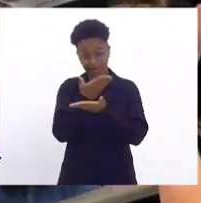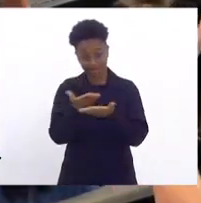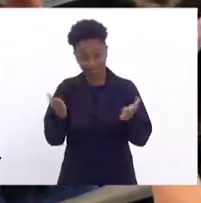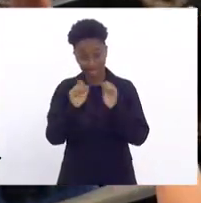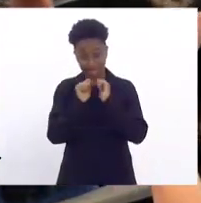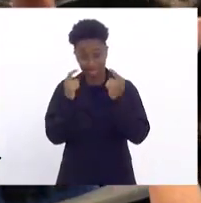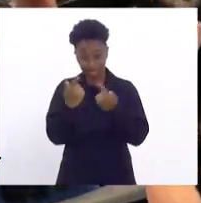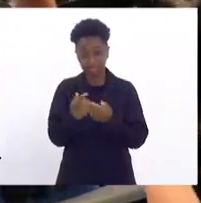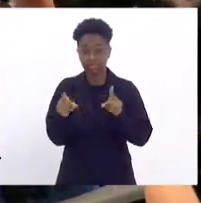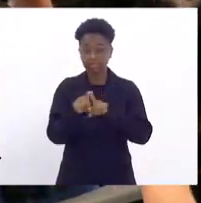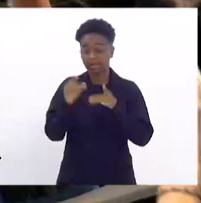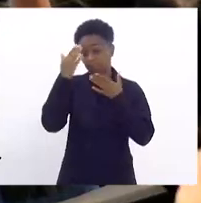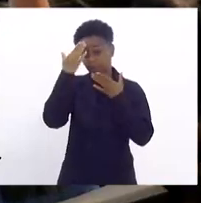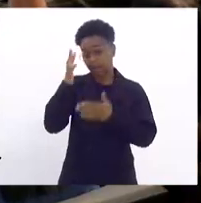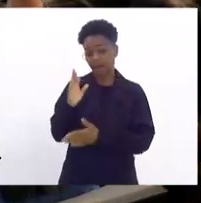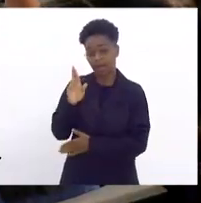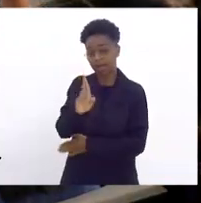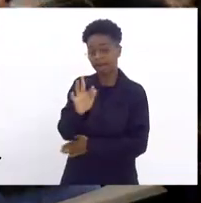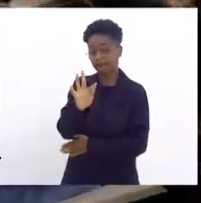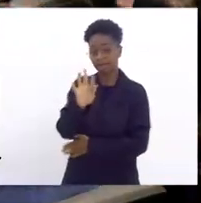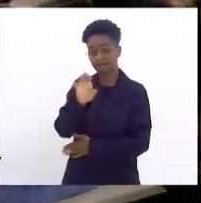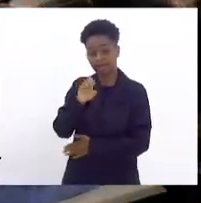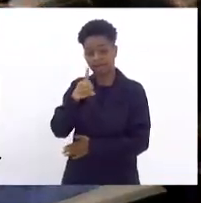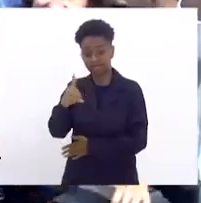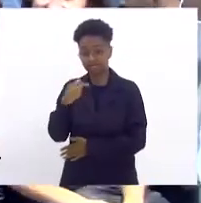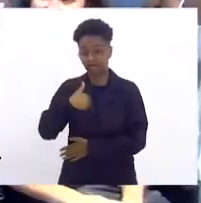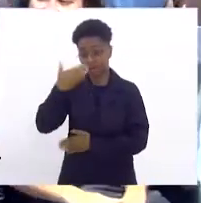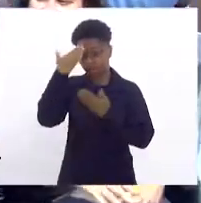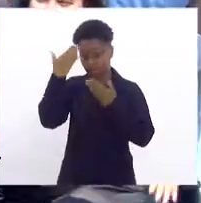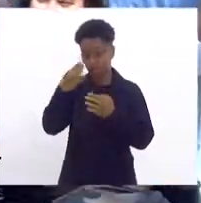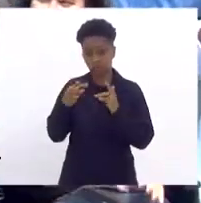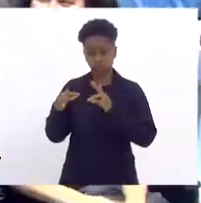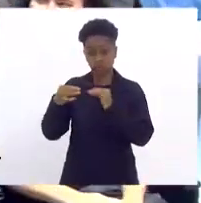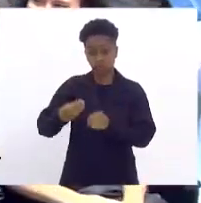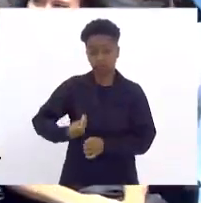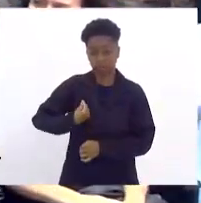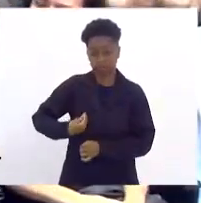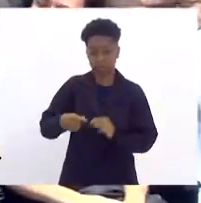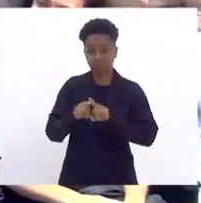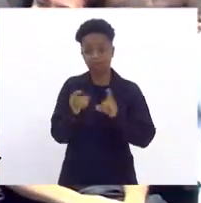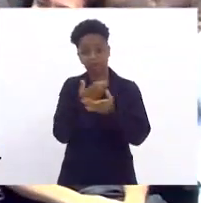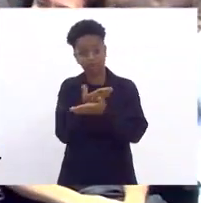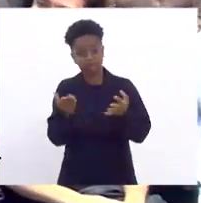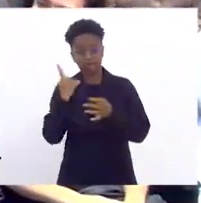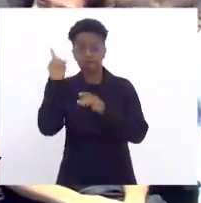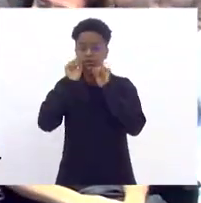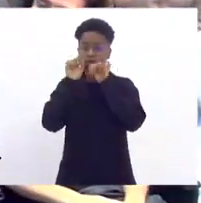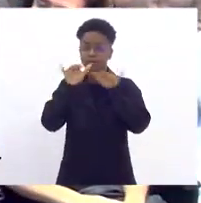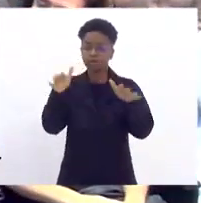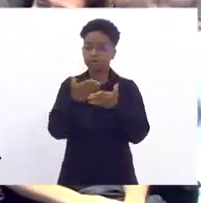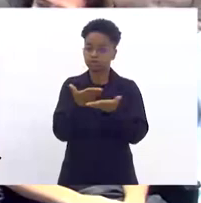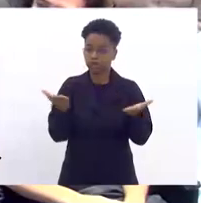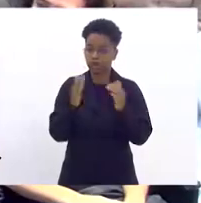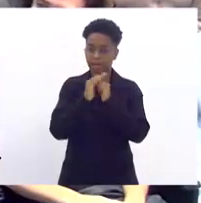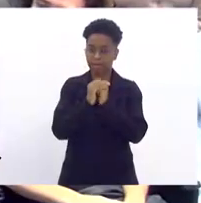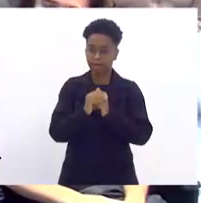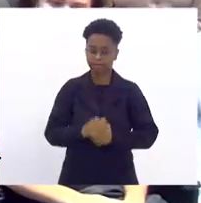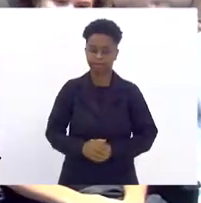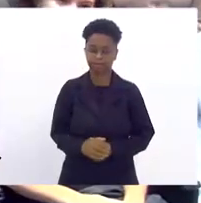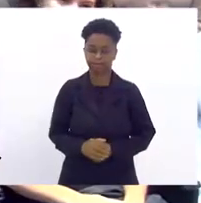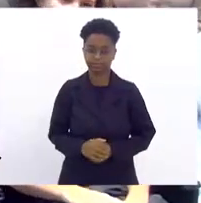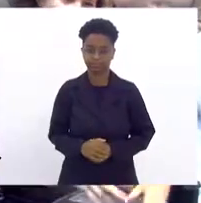obrigado em nome do Fred agressão aos pares aqui presente também a todos vocês que Deus abençoe a todos amém